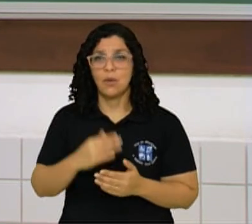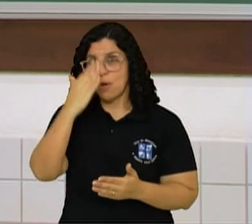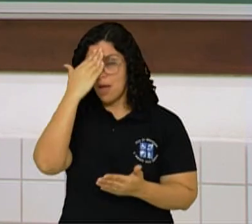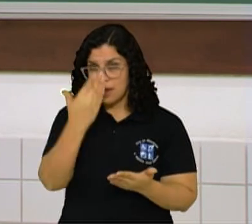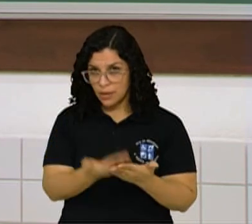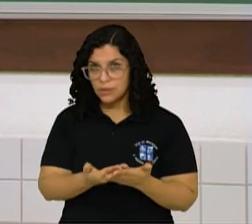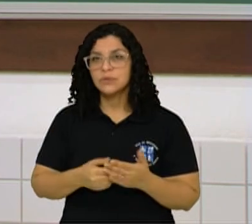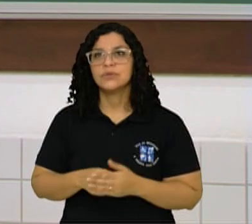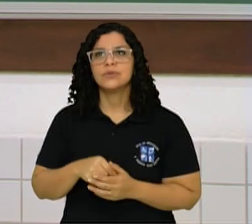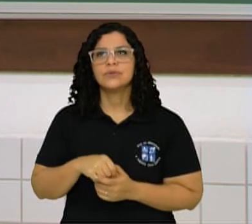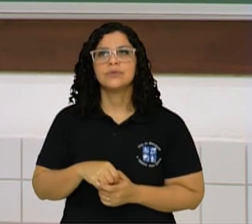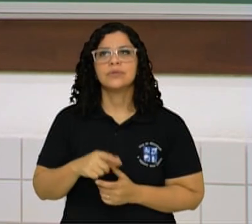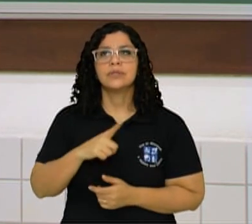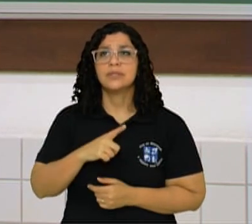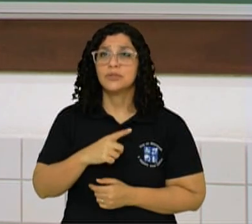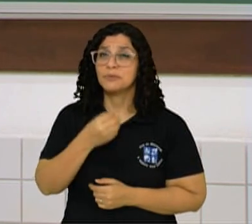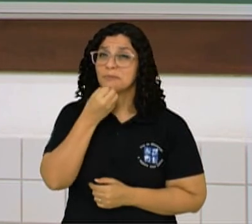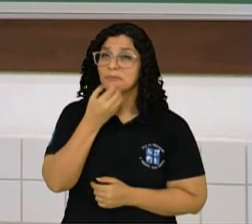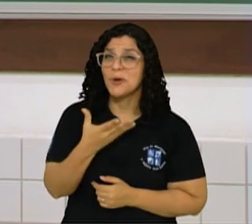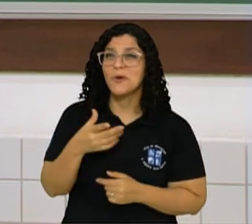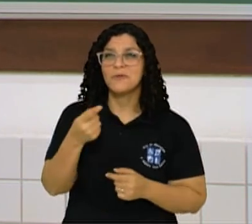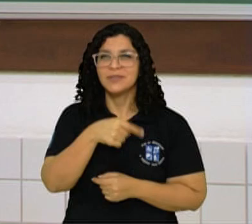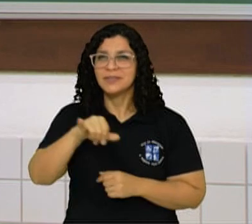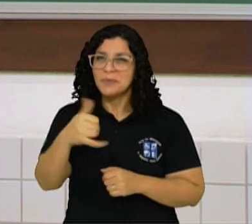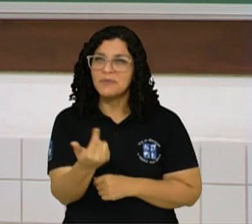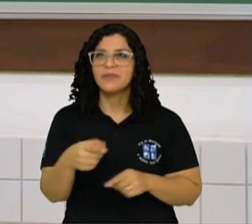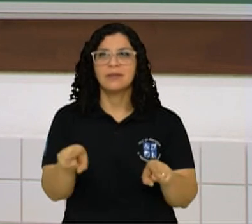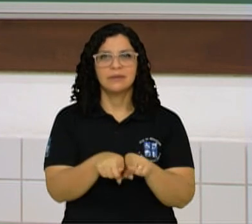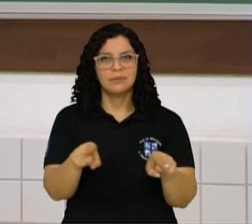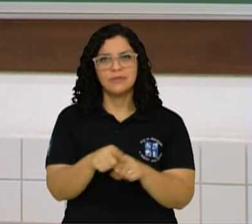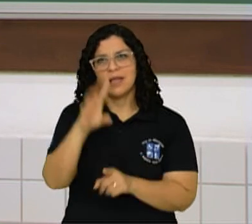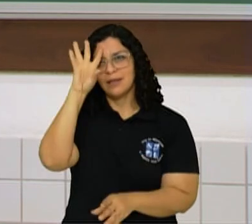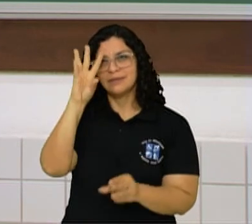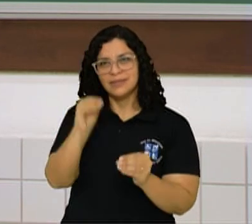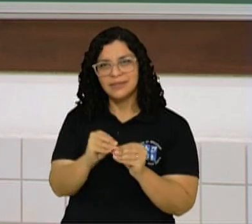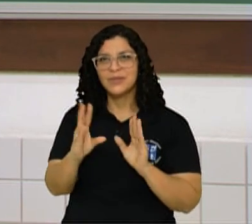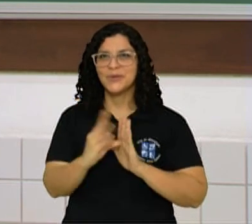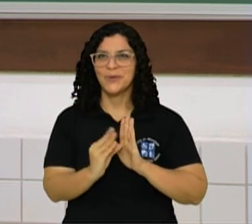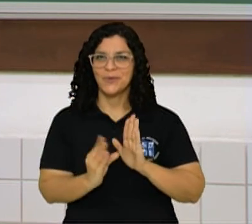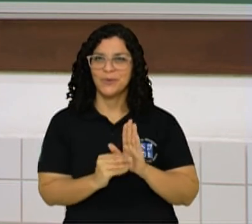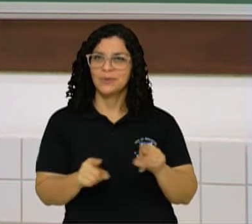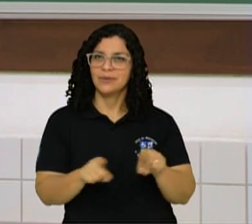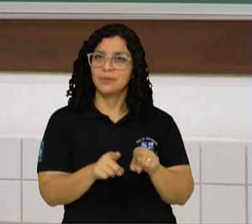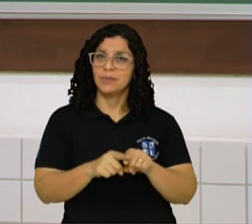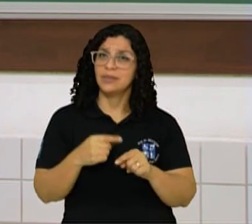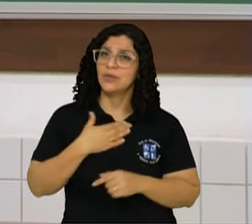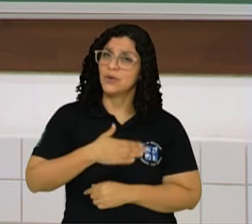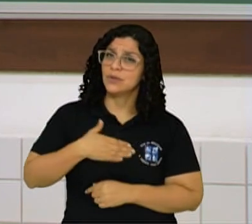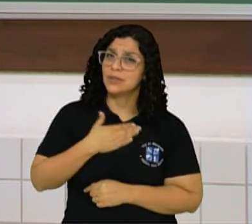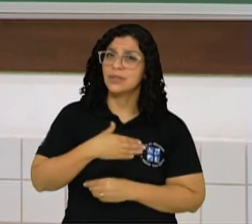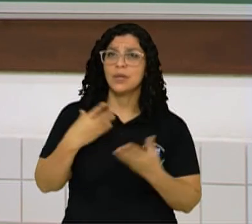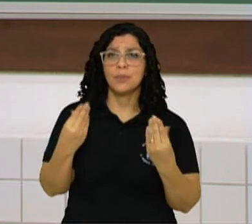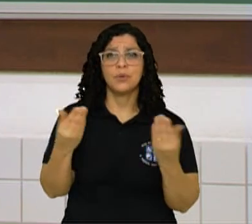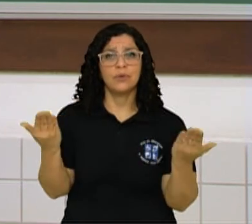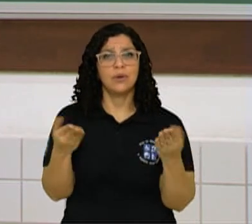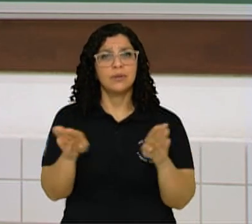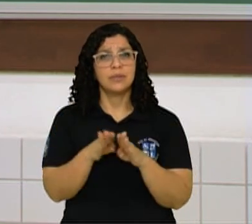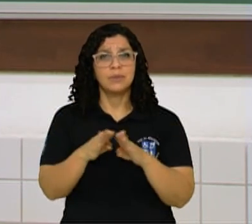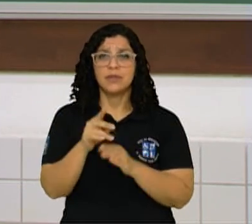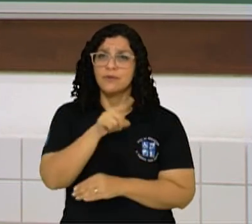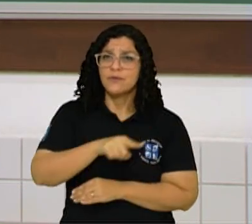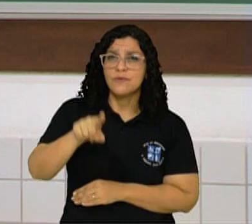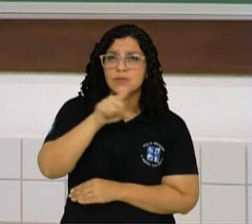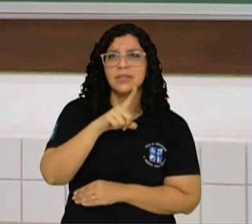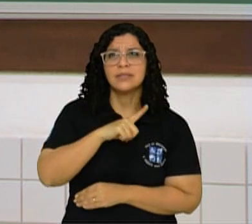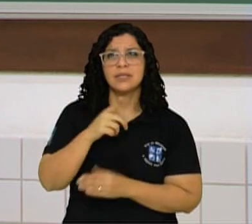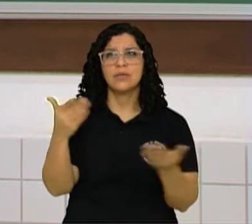Acredito que tenha sido de bom proveito, que vocês tenham entendido e gostaria muito de desejar